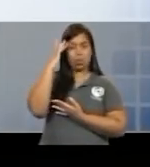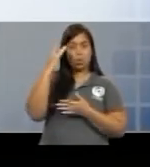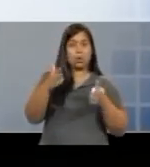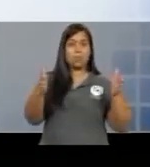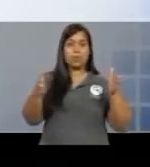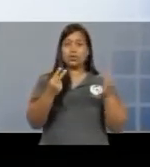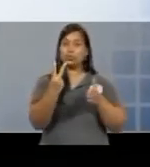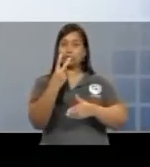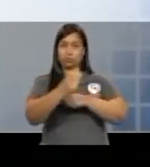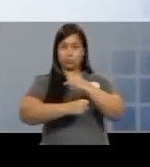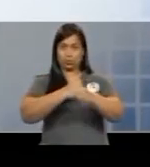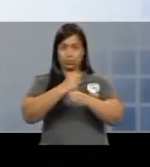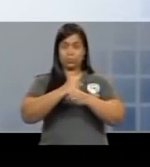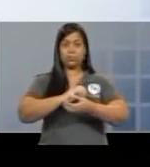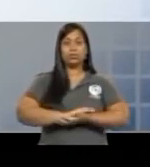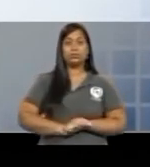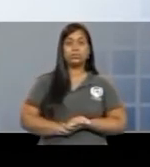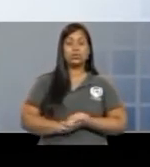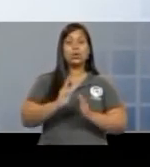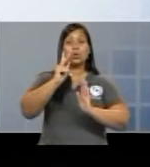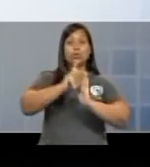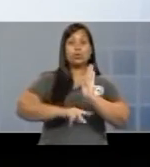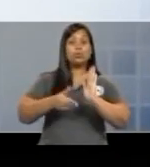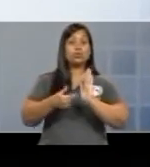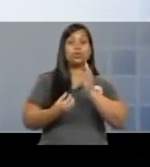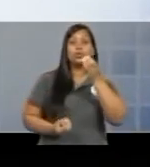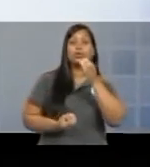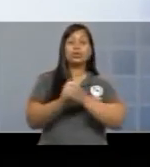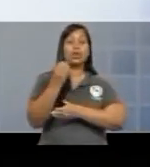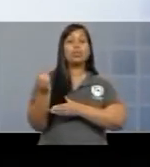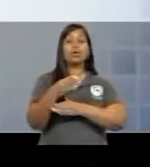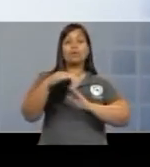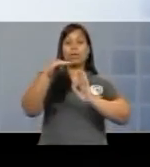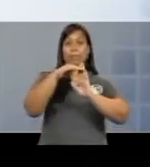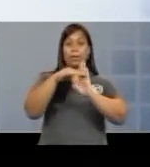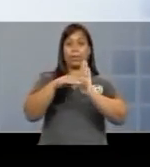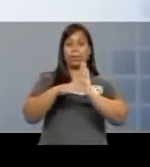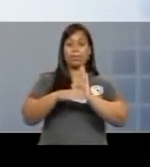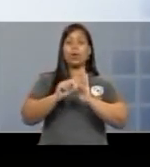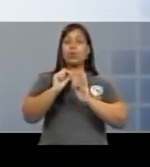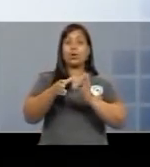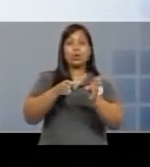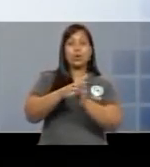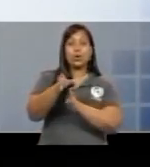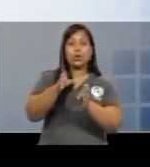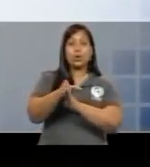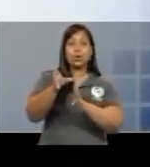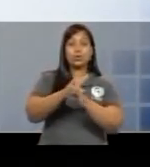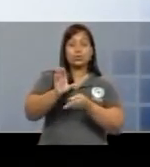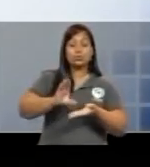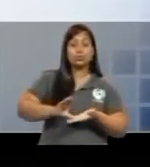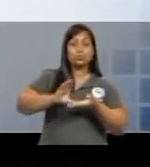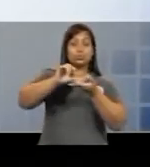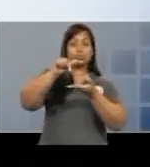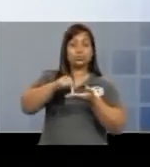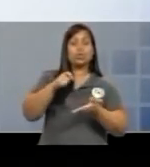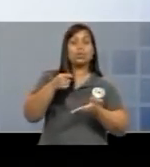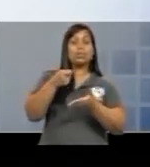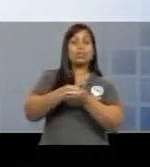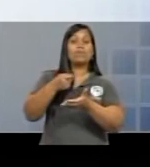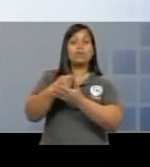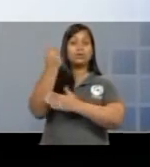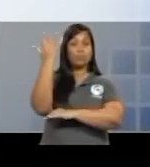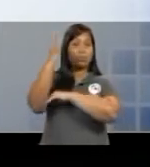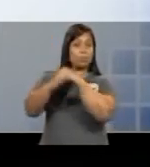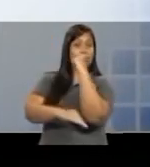com mandato de 2 anos. Já o projeto que cria novas regras para o Conselho Municipal de Defesa do